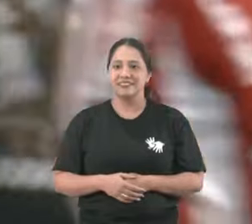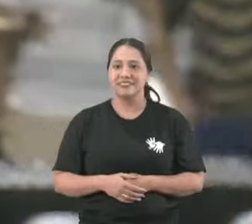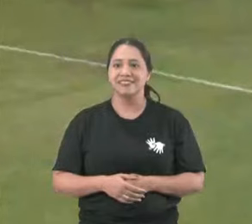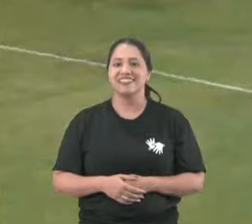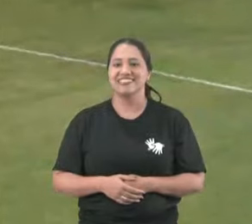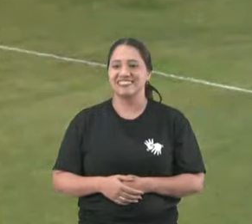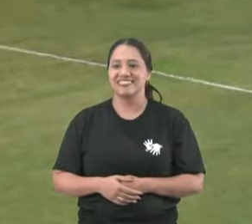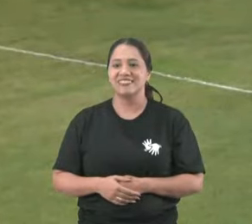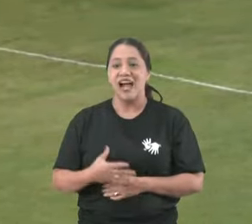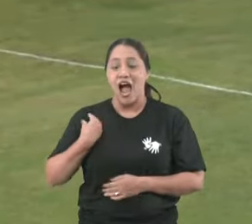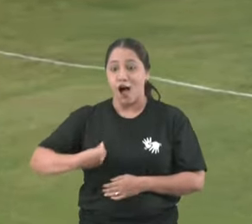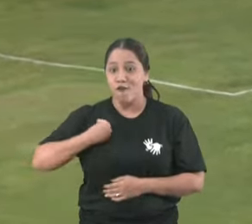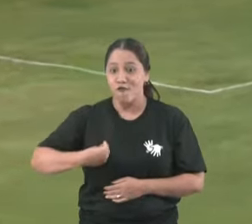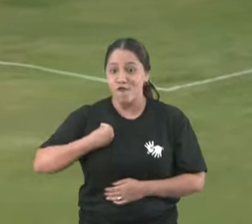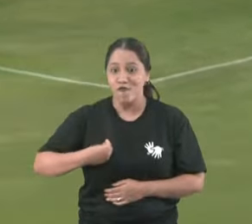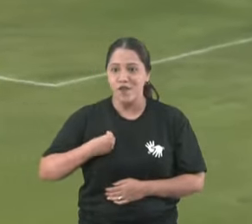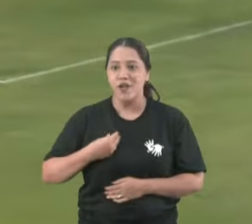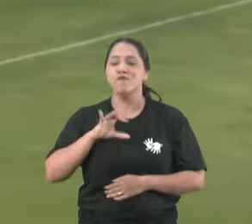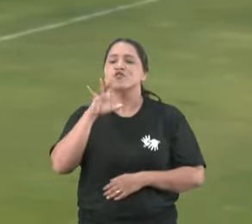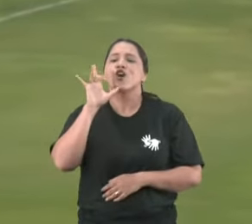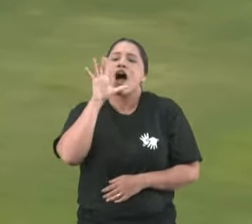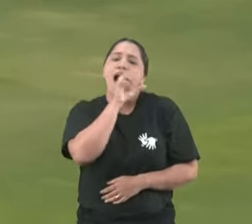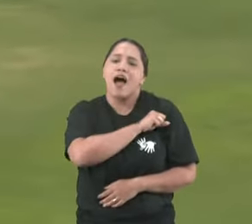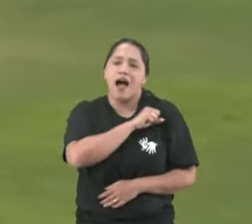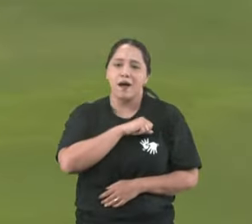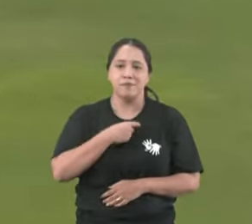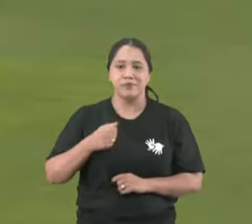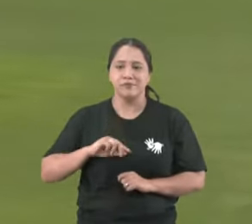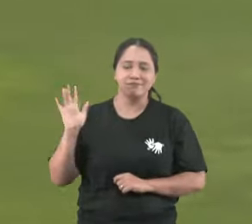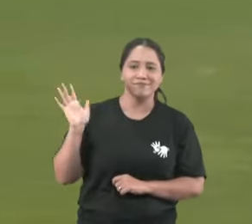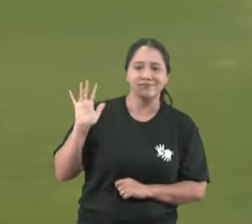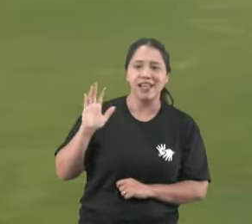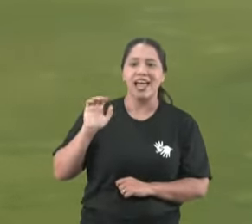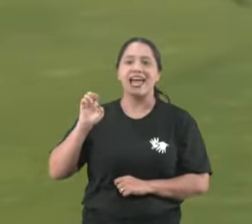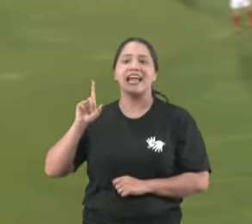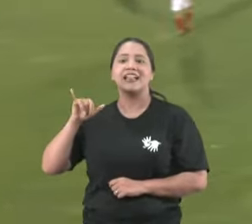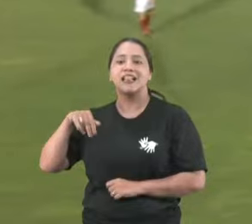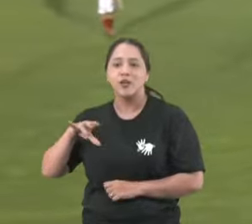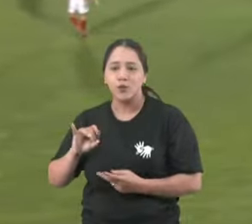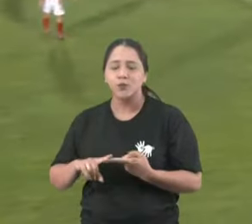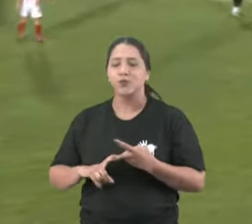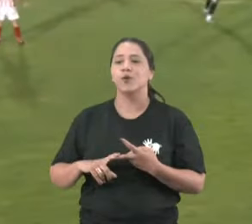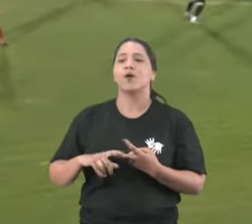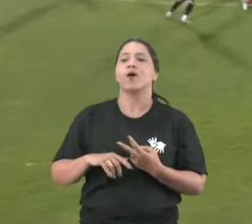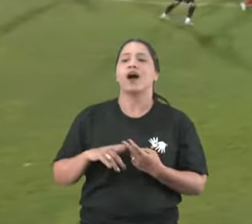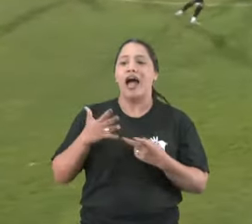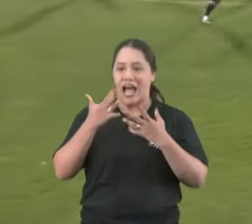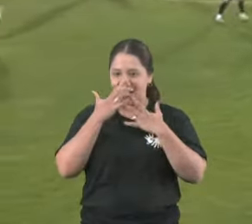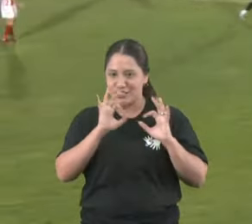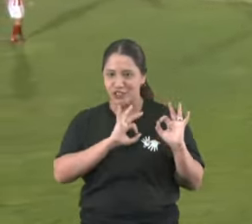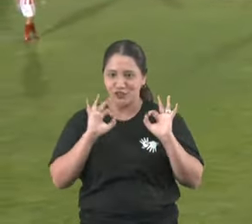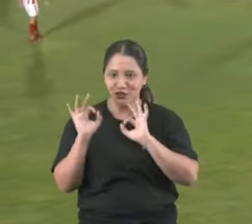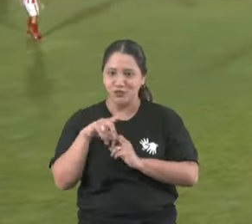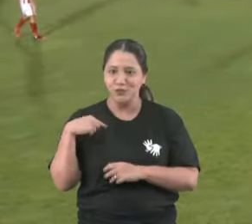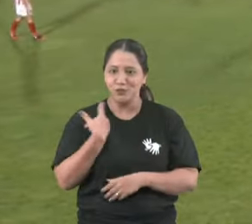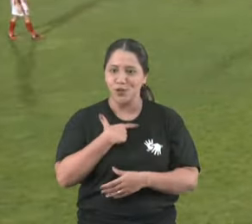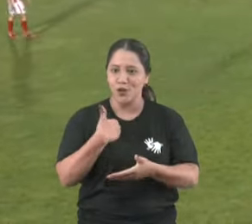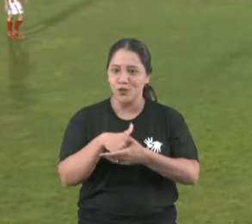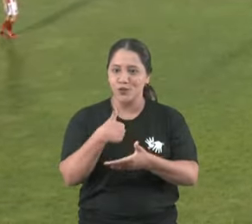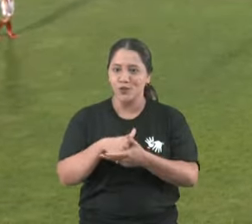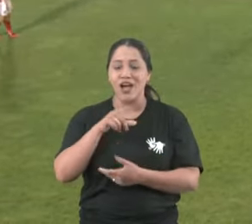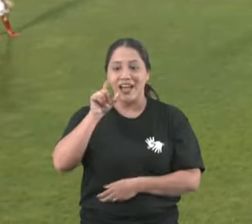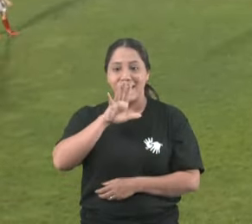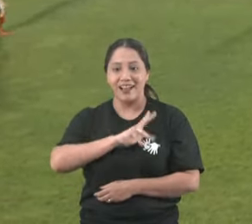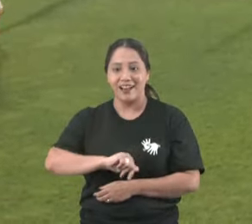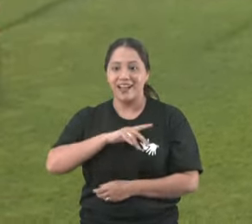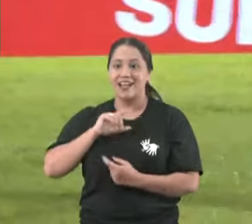cobrar. Ao vivo. Rapidinho, só para mandar 3 alôs aqui. Um para Neilton, né, meu amigo Nel, assistindo o jogo com a gente. Ele é